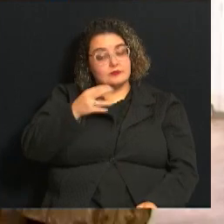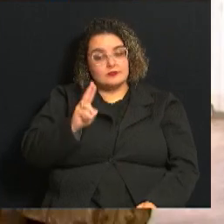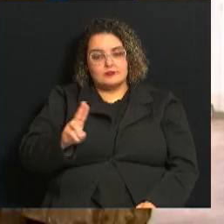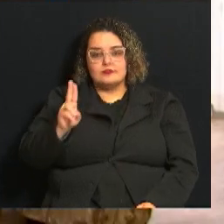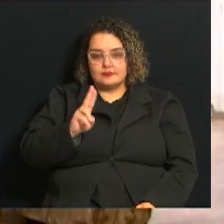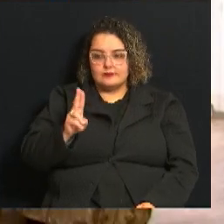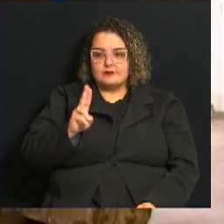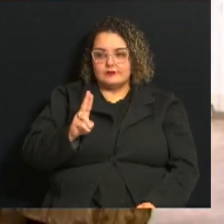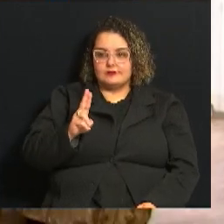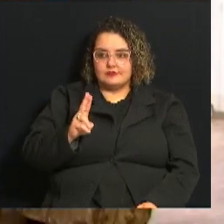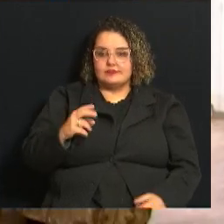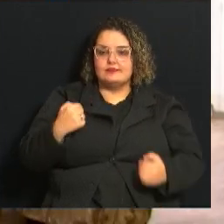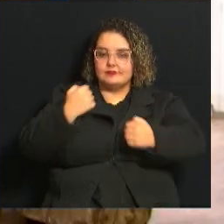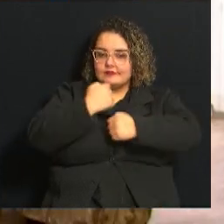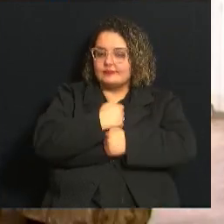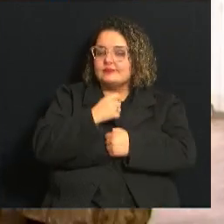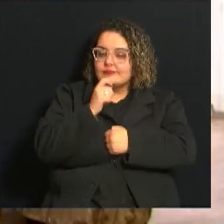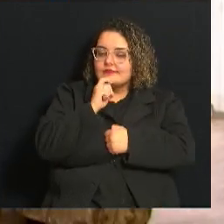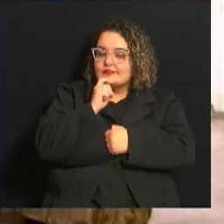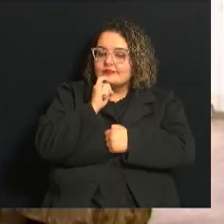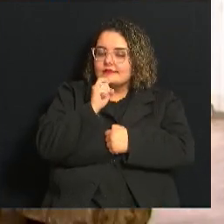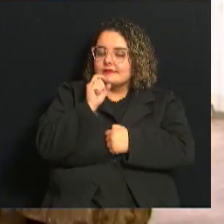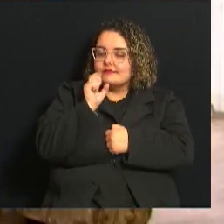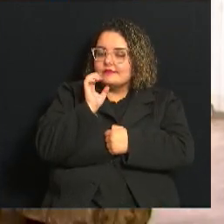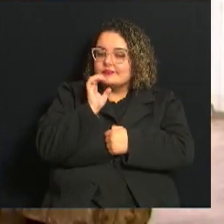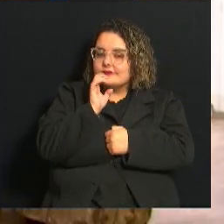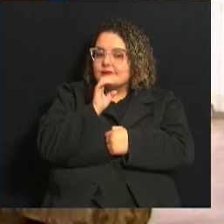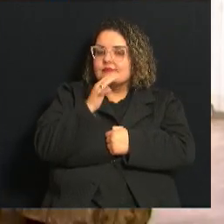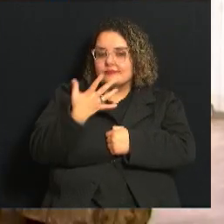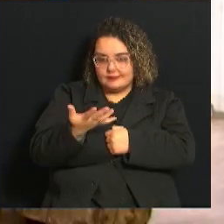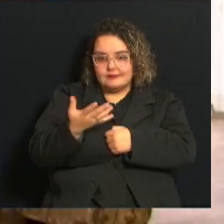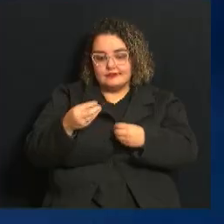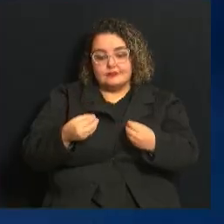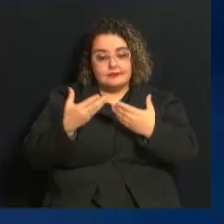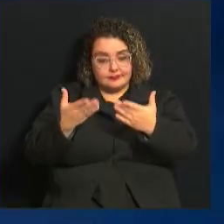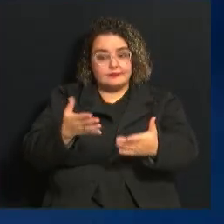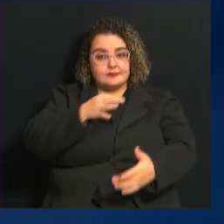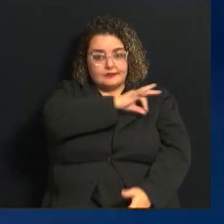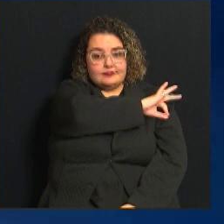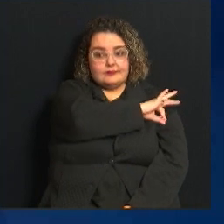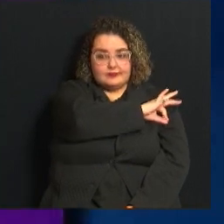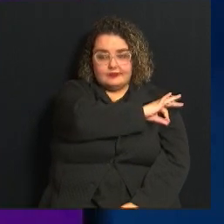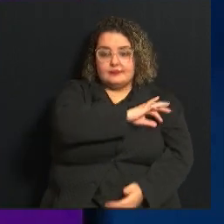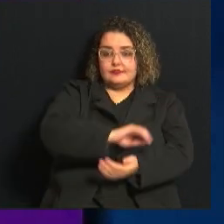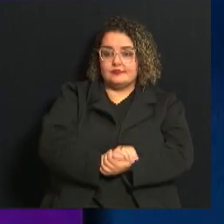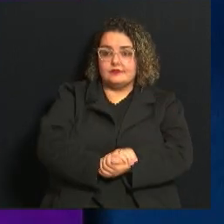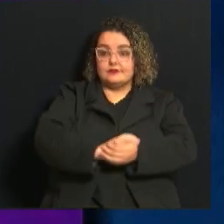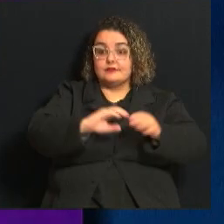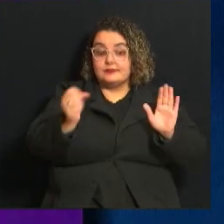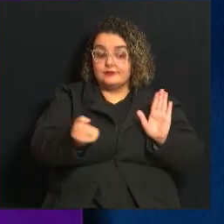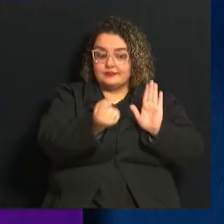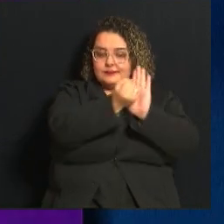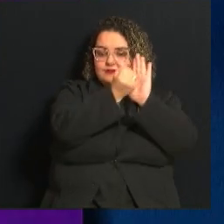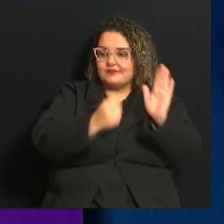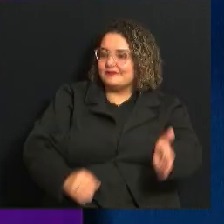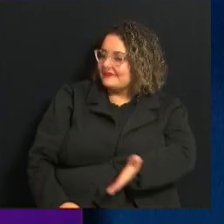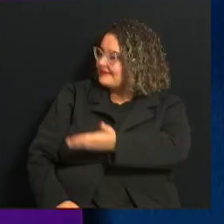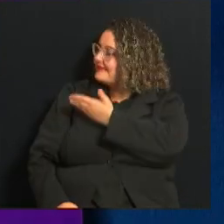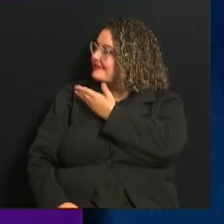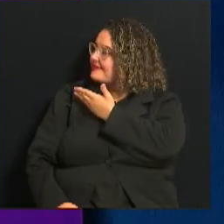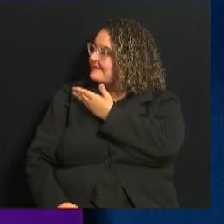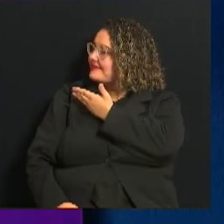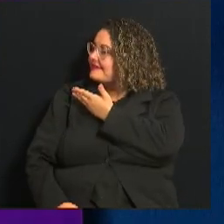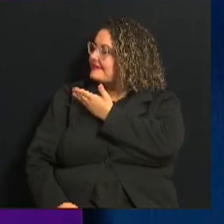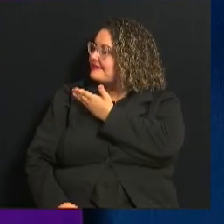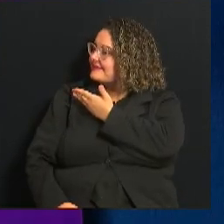desse desses agasalho que estão estão sendo remetido agora para a Prefeitura Municipal o slogan da campanha é inverno